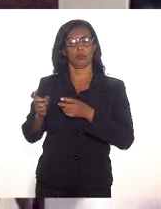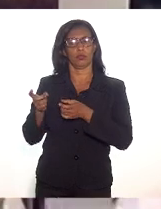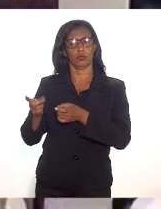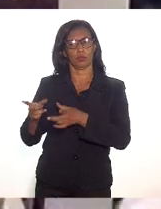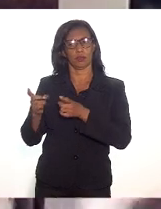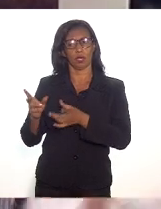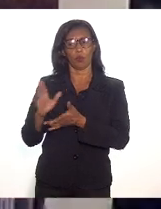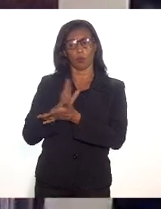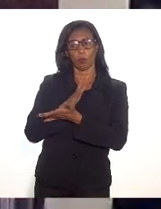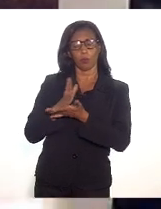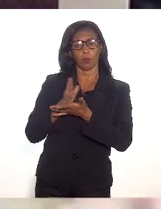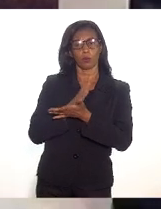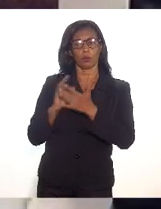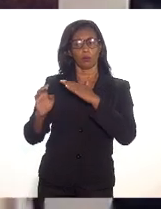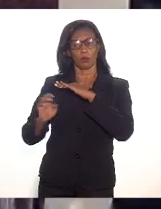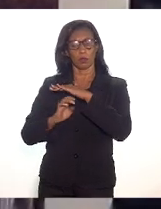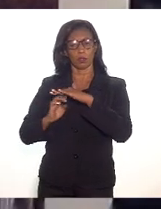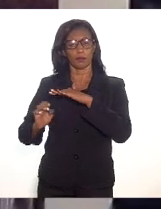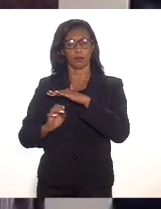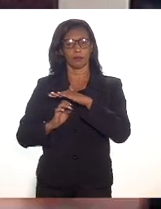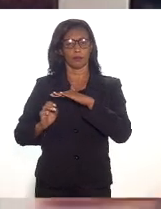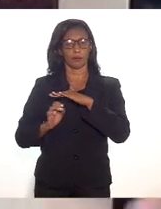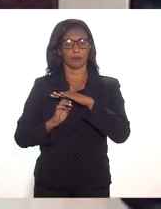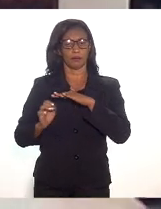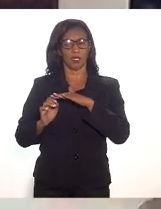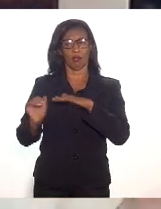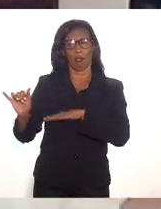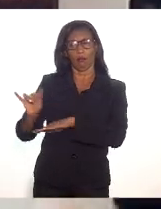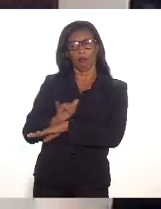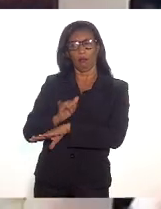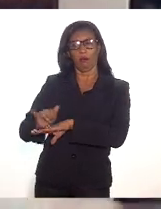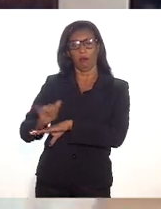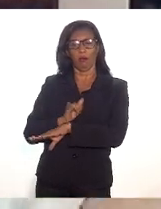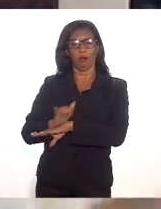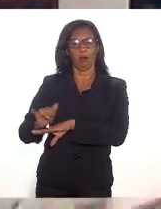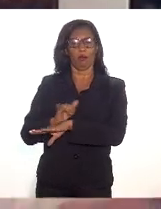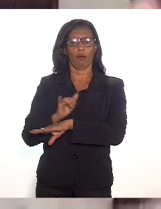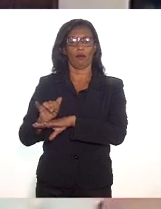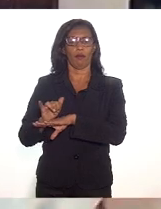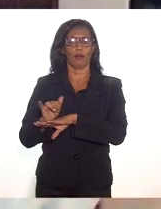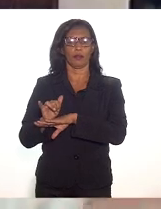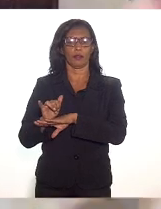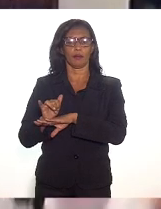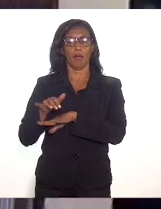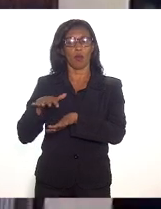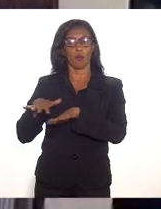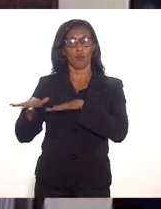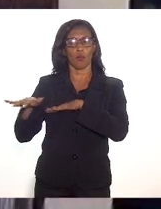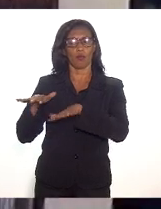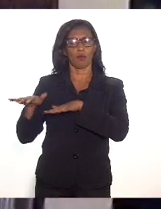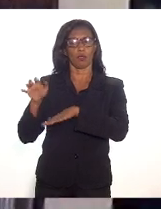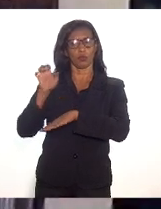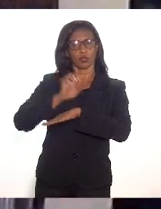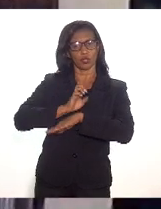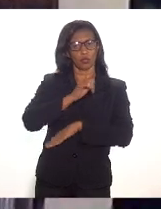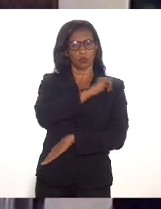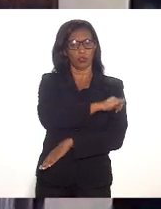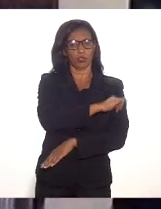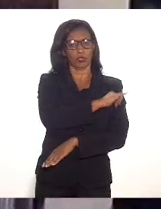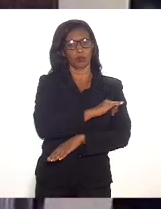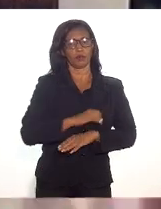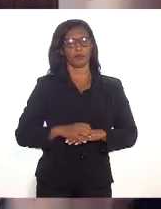determinadas empresas que são consideradas estratégicas para o desenvolvimento do Estado do Rio de